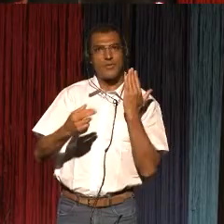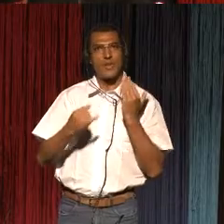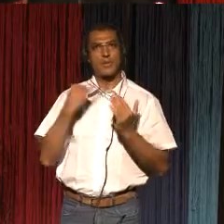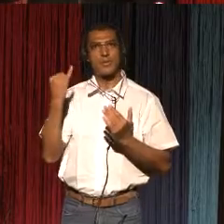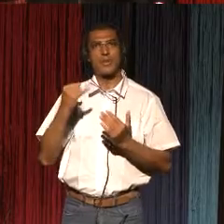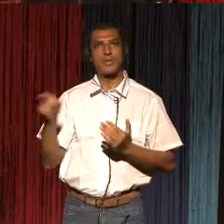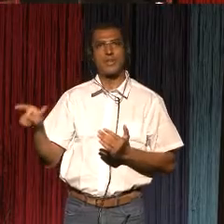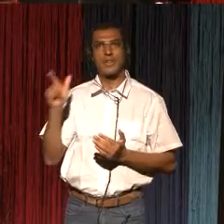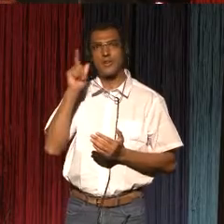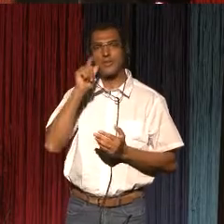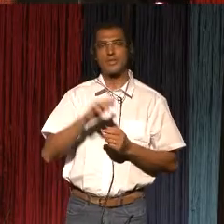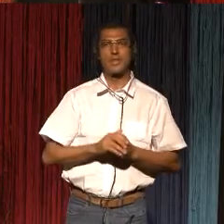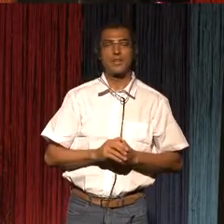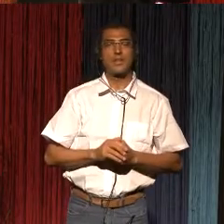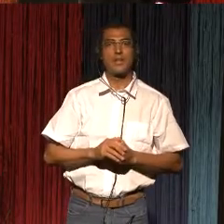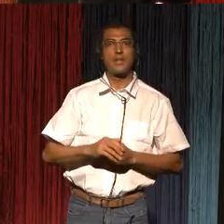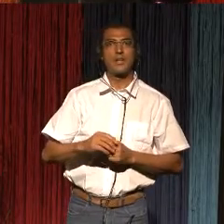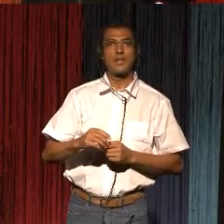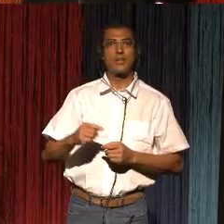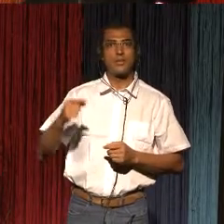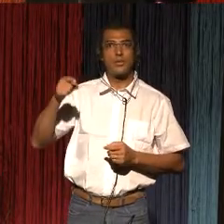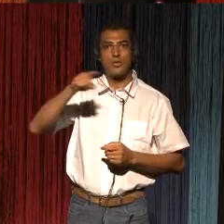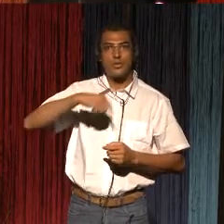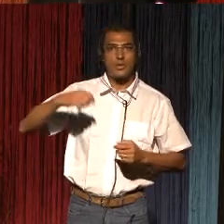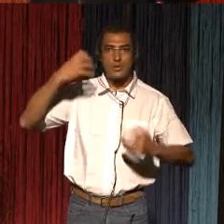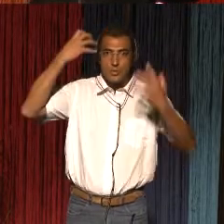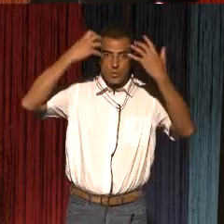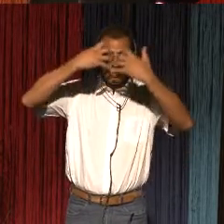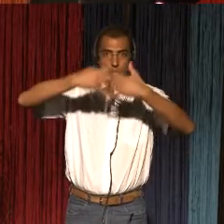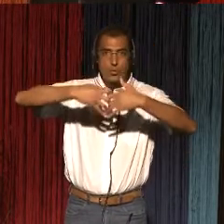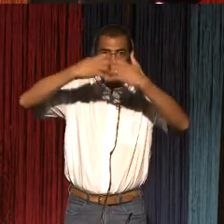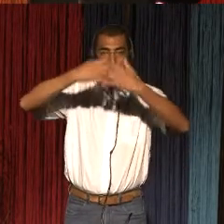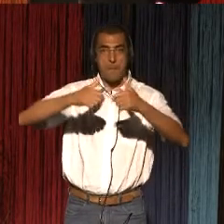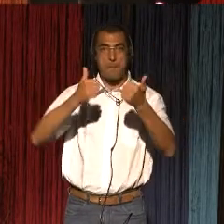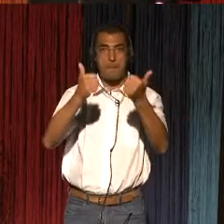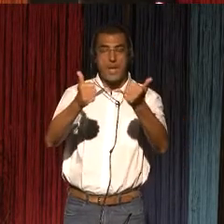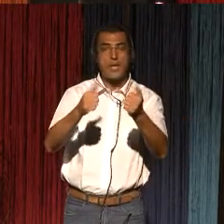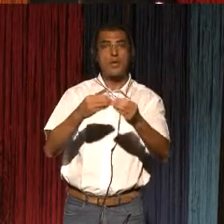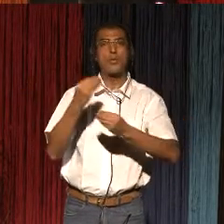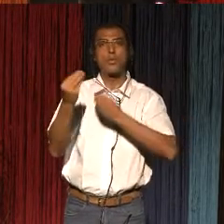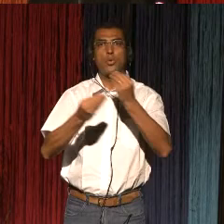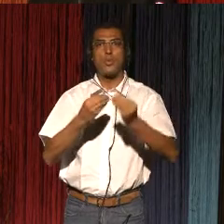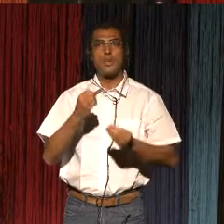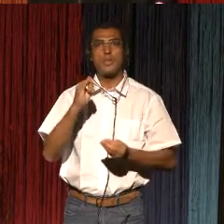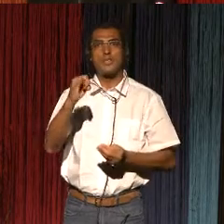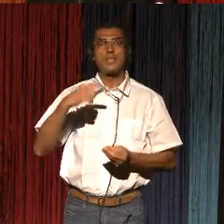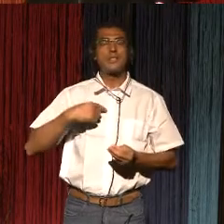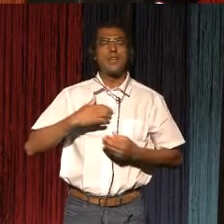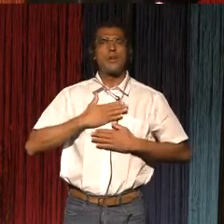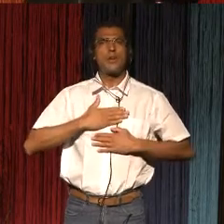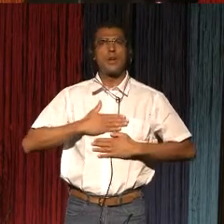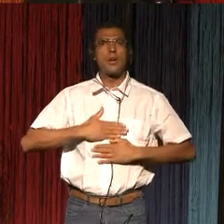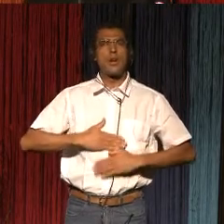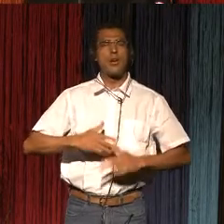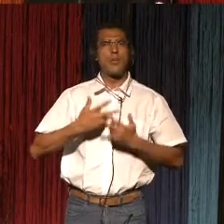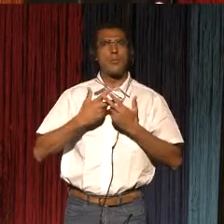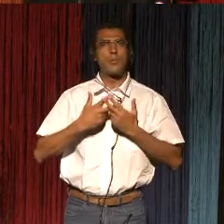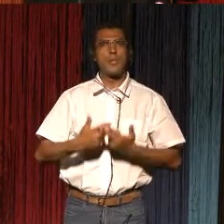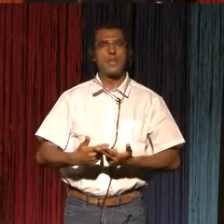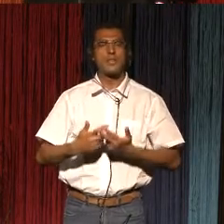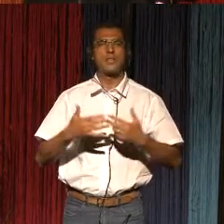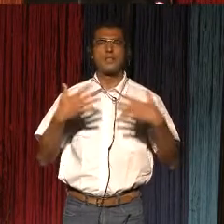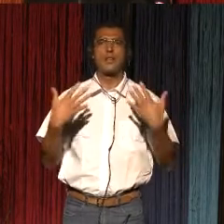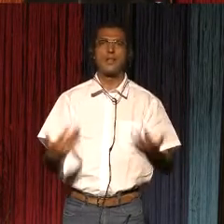nosso cérebro funciona melhor quando a gente não está sob estresse. E isso principalmente no córtex pré-frontal e funções